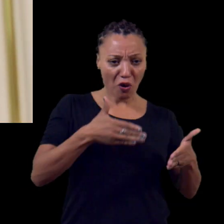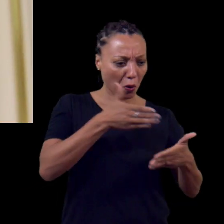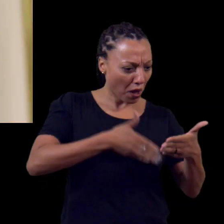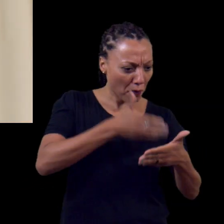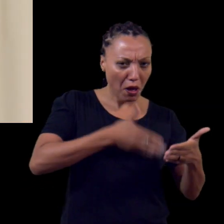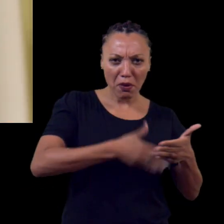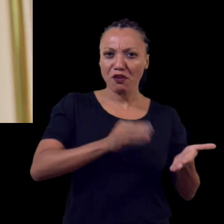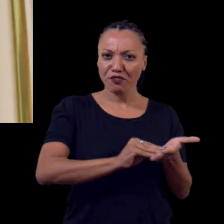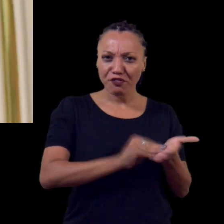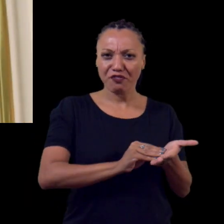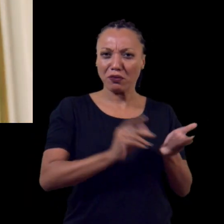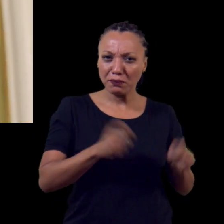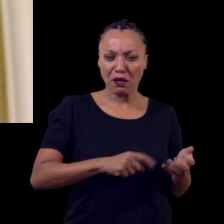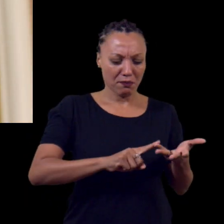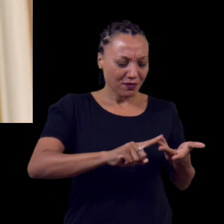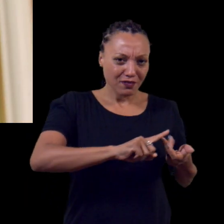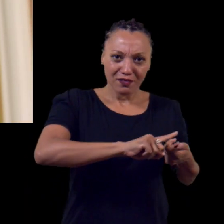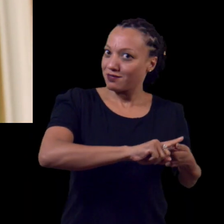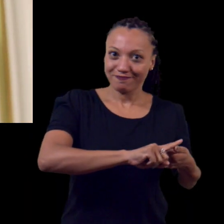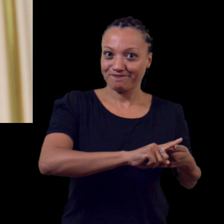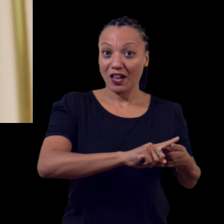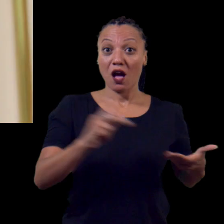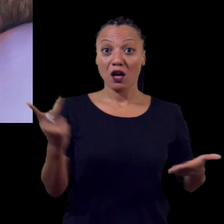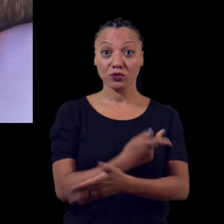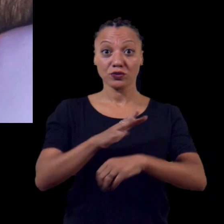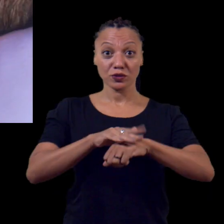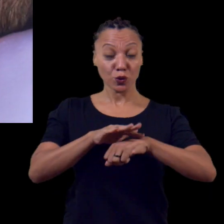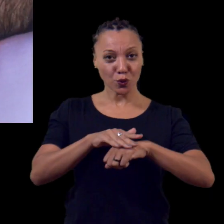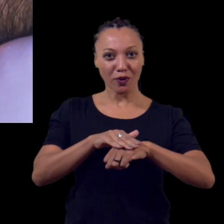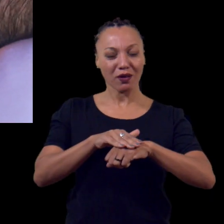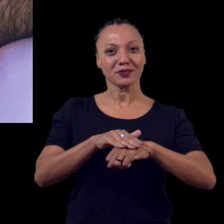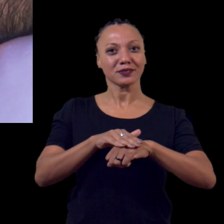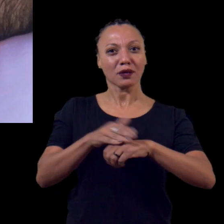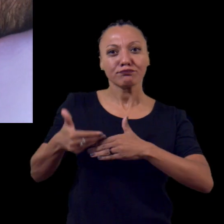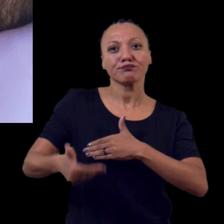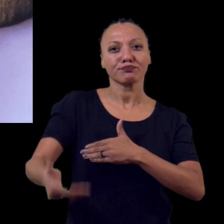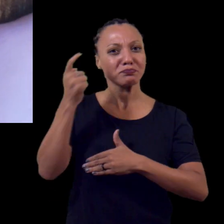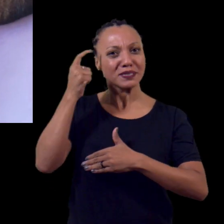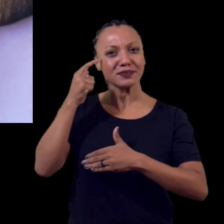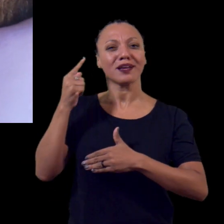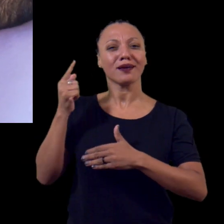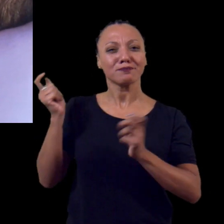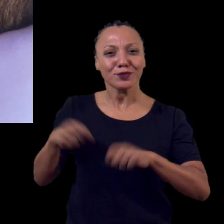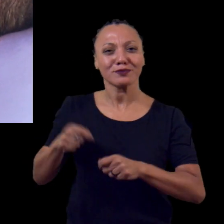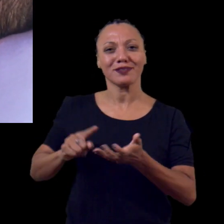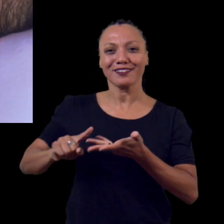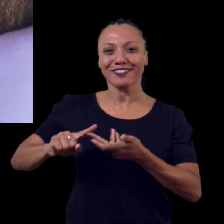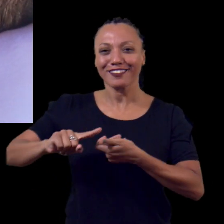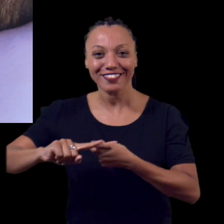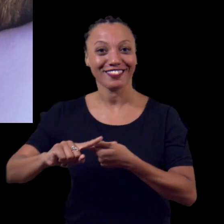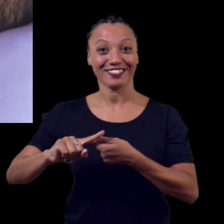limitações, das coisas que não posso mais fazer, mas sim das infinitas possibilidades que surgiram depois da doença e eu